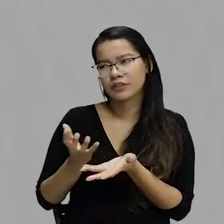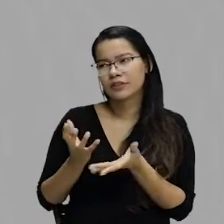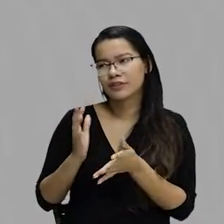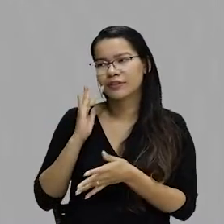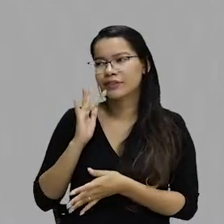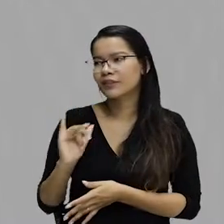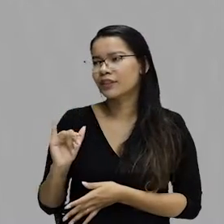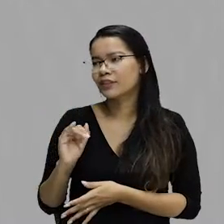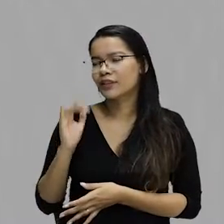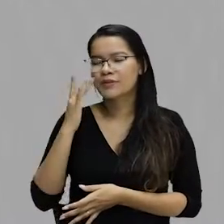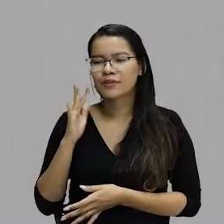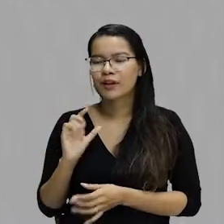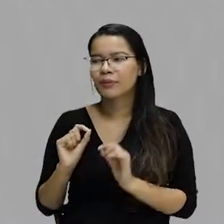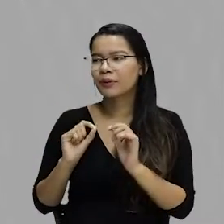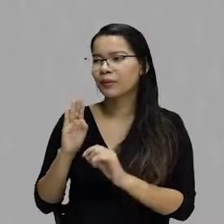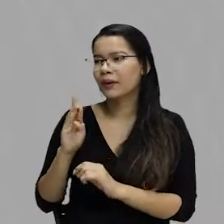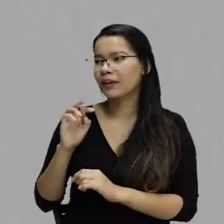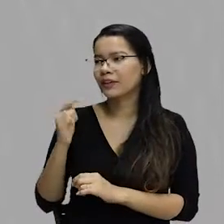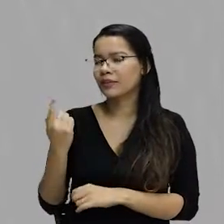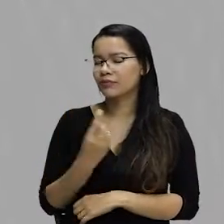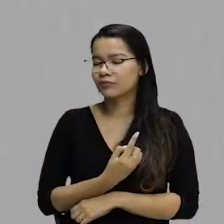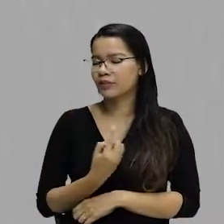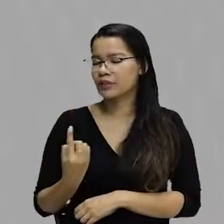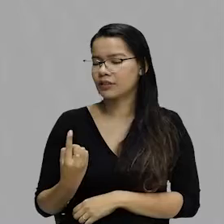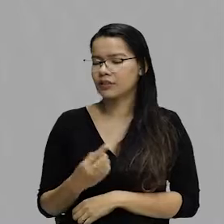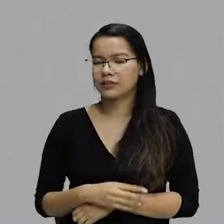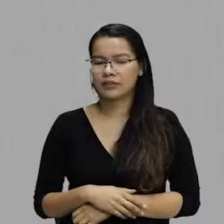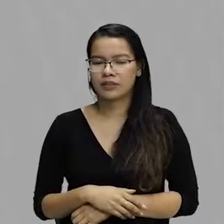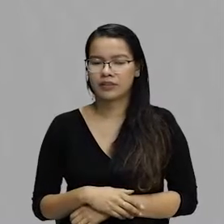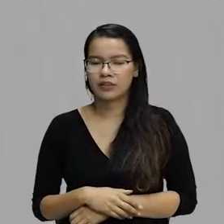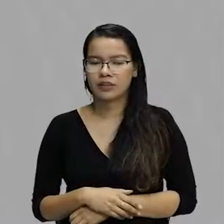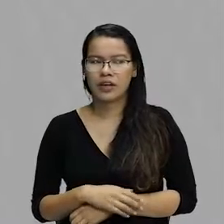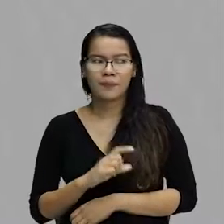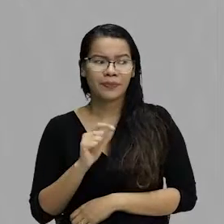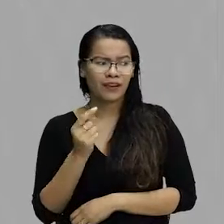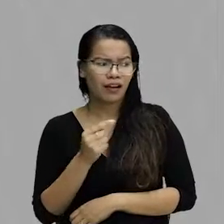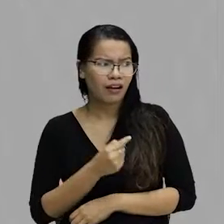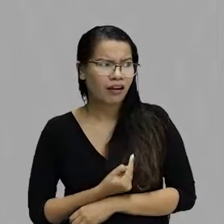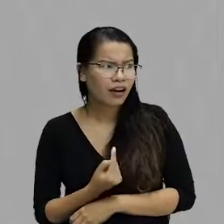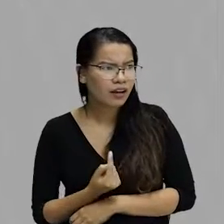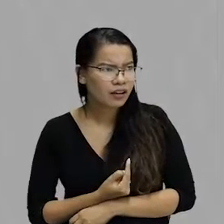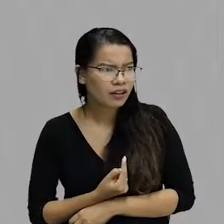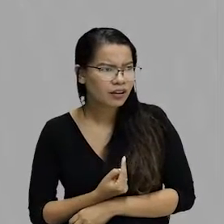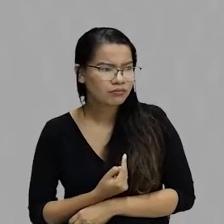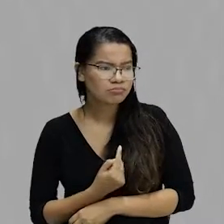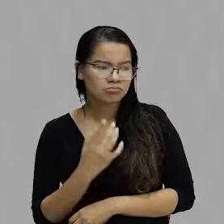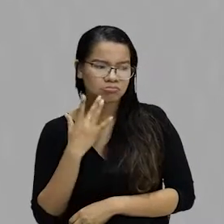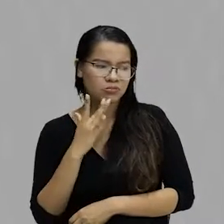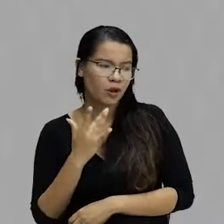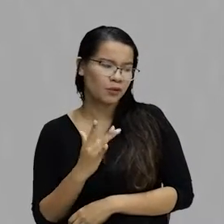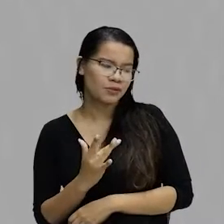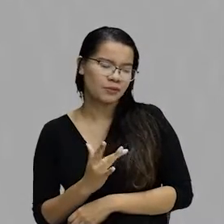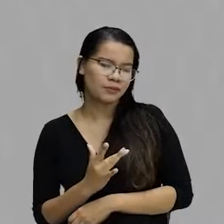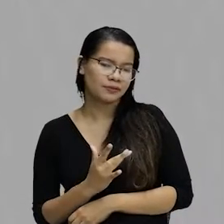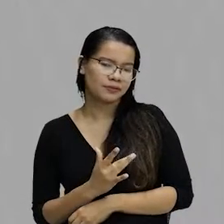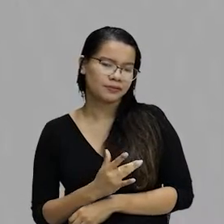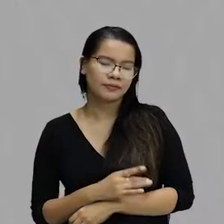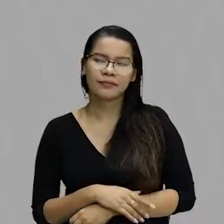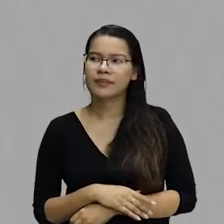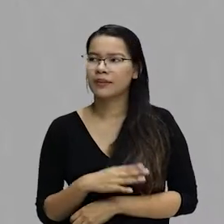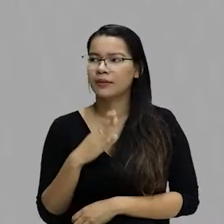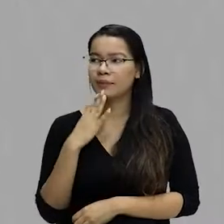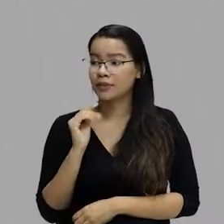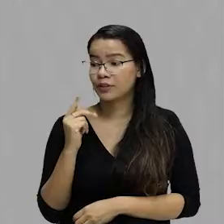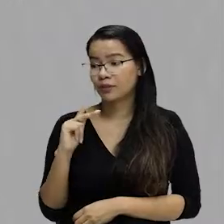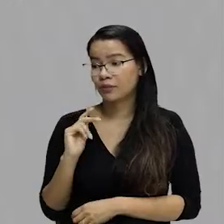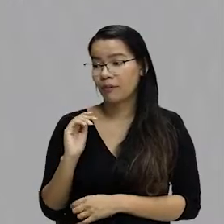que não sabes o que o barão vai fazer aqui? Ela de forma bem simulada. Aqui? Não. Vem pedir tua mão